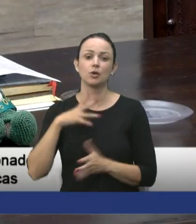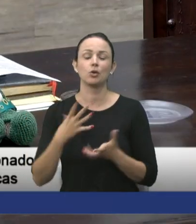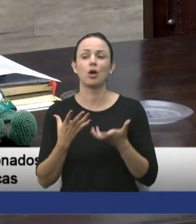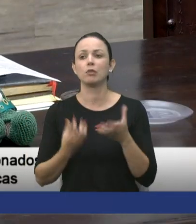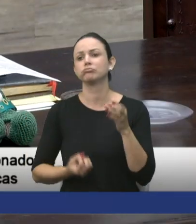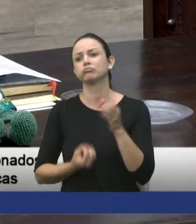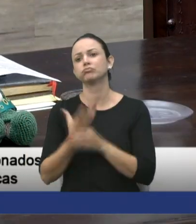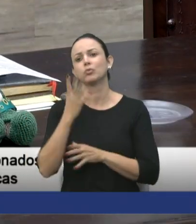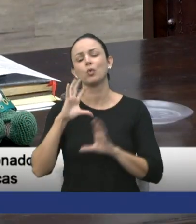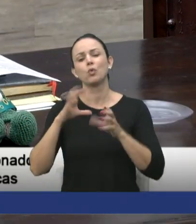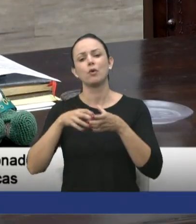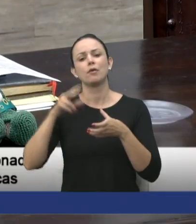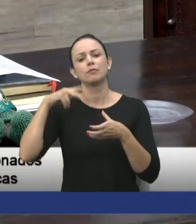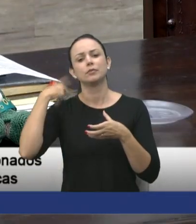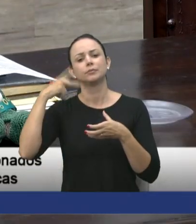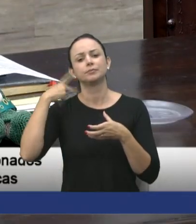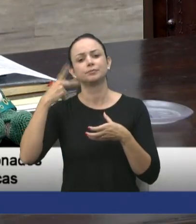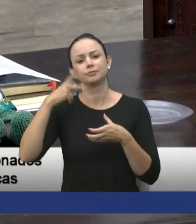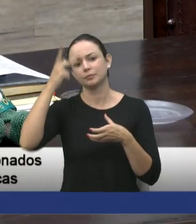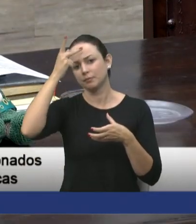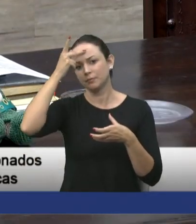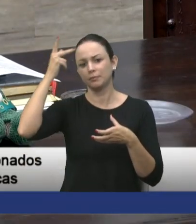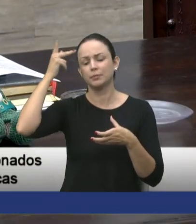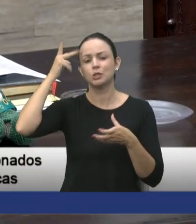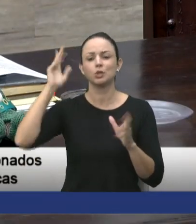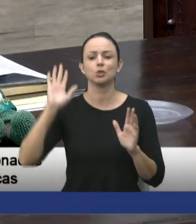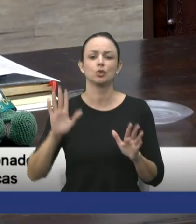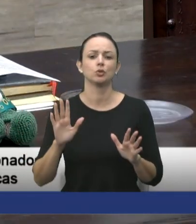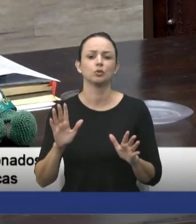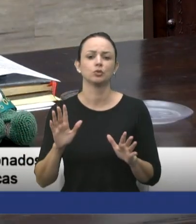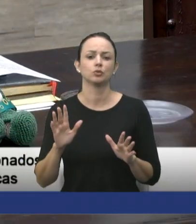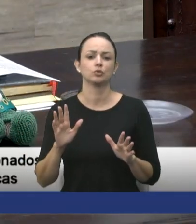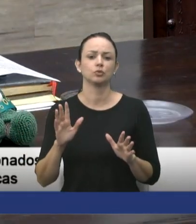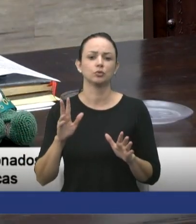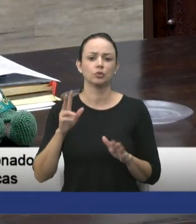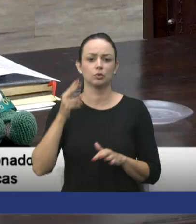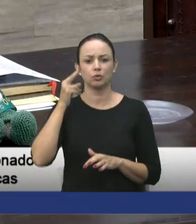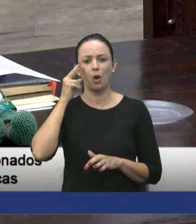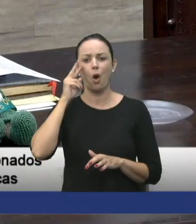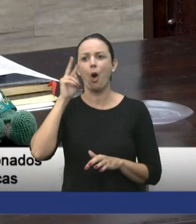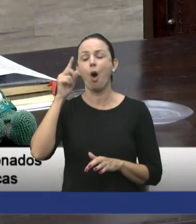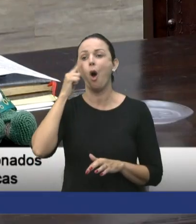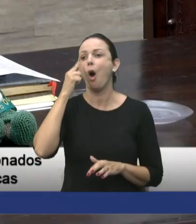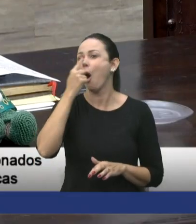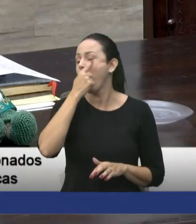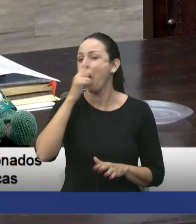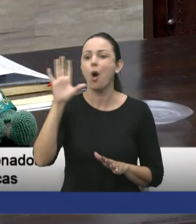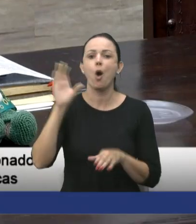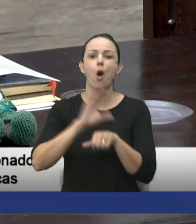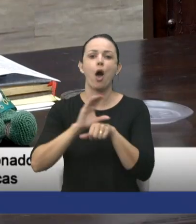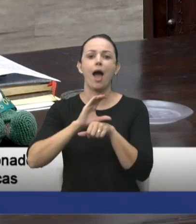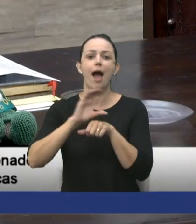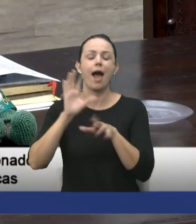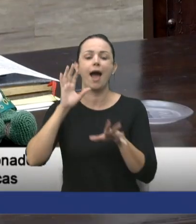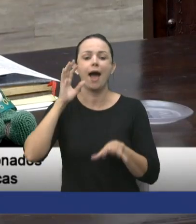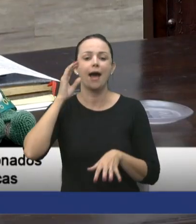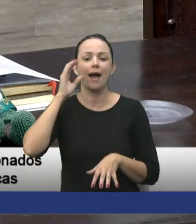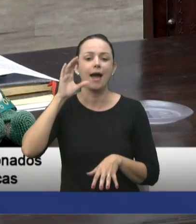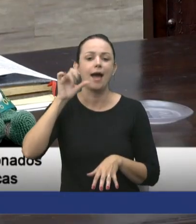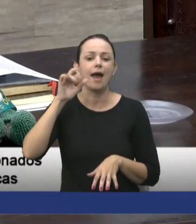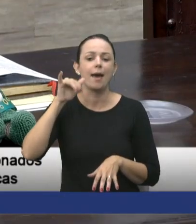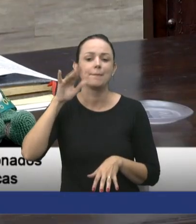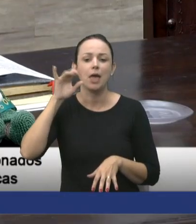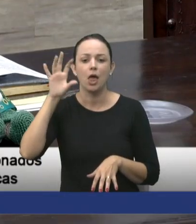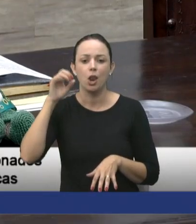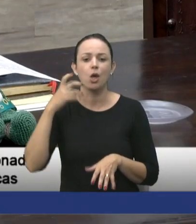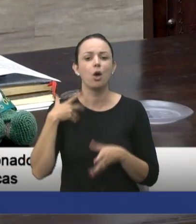uma frente das pessoas com olho cor de caramelo. Eu quero criar uma frente